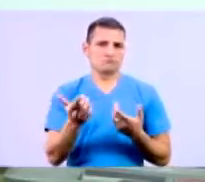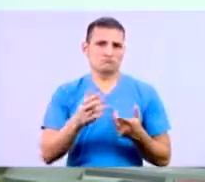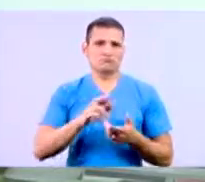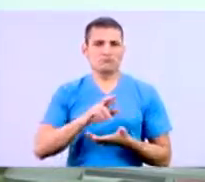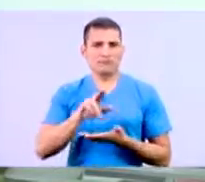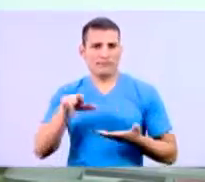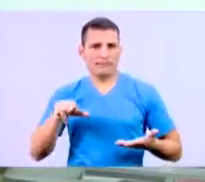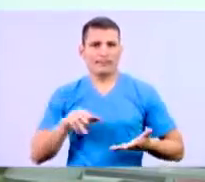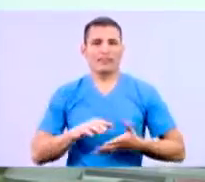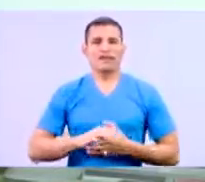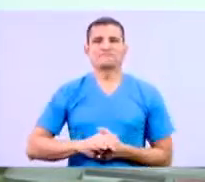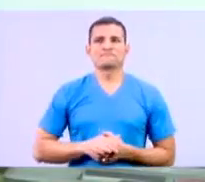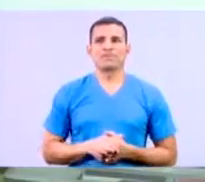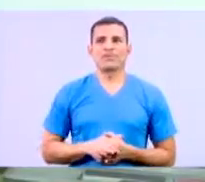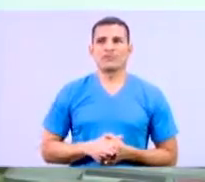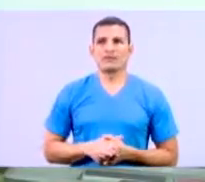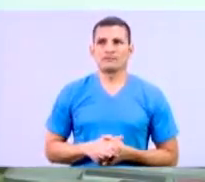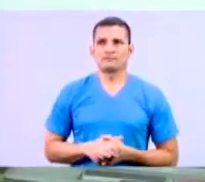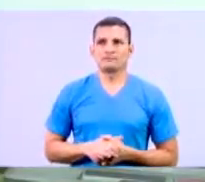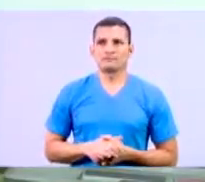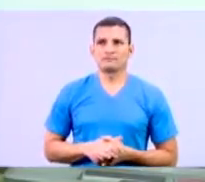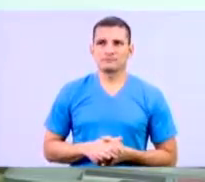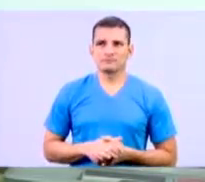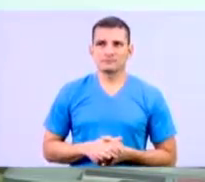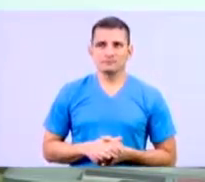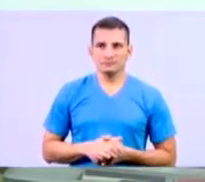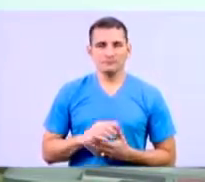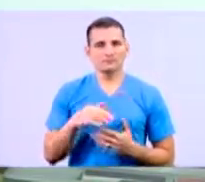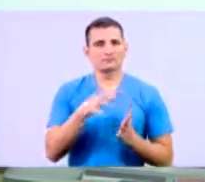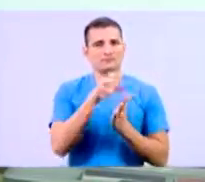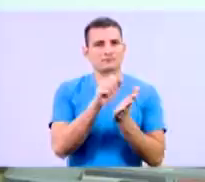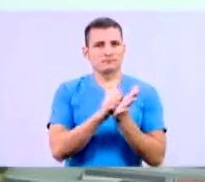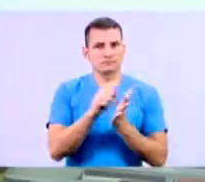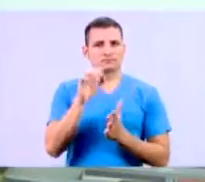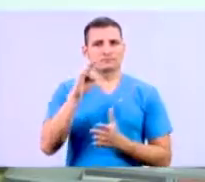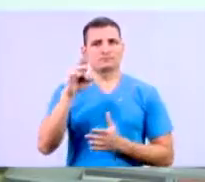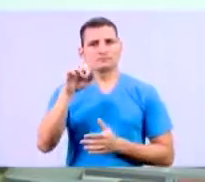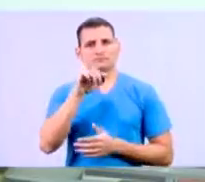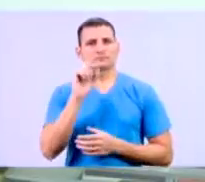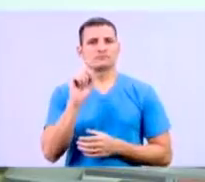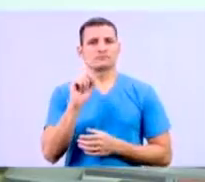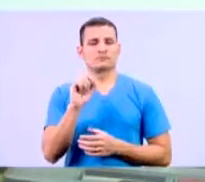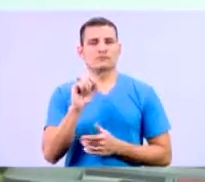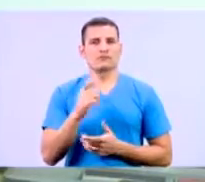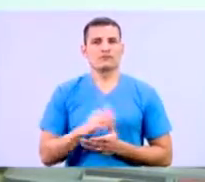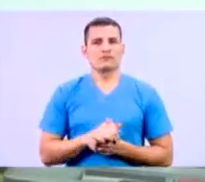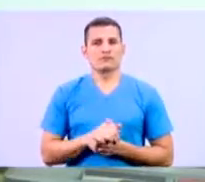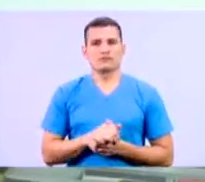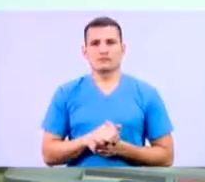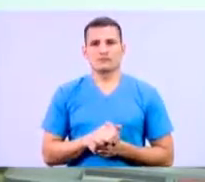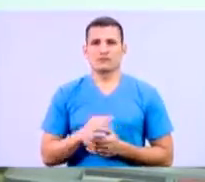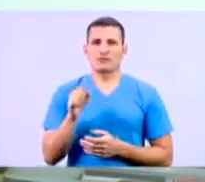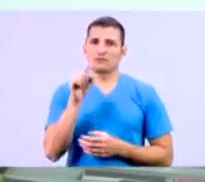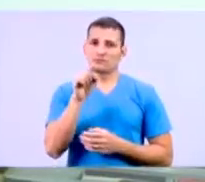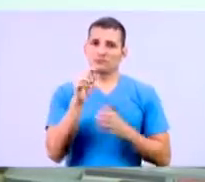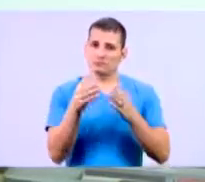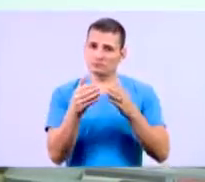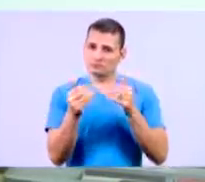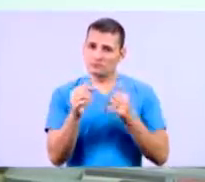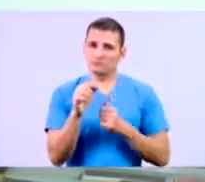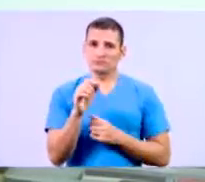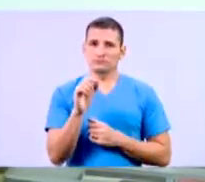aí vai. Então, o Registro BR ele toma esse cuidado de falar bem assim, olha, você que está pedindo um